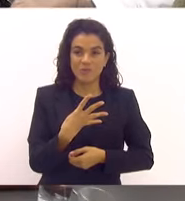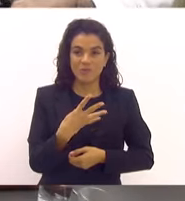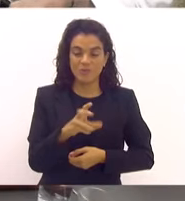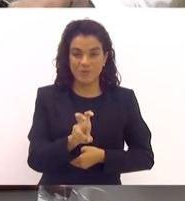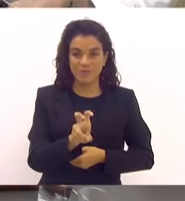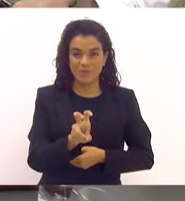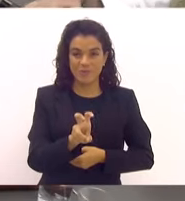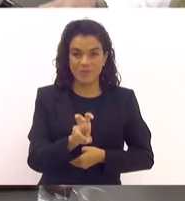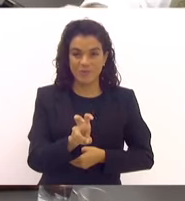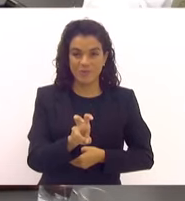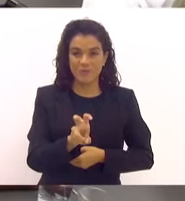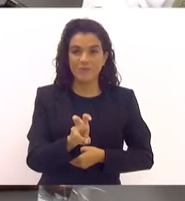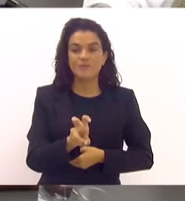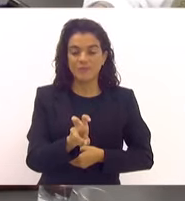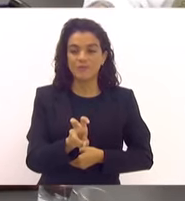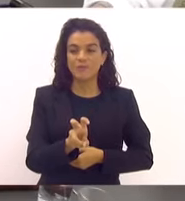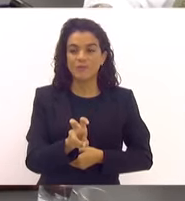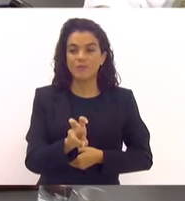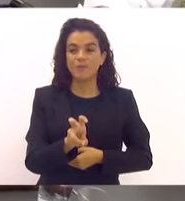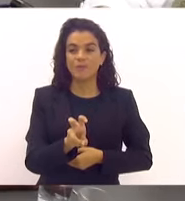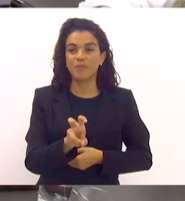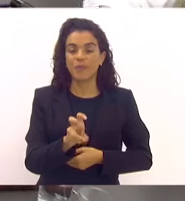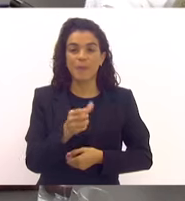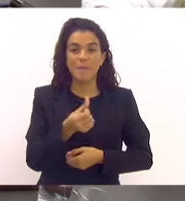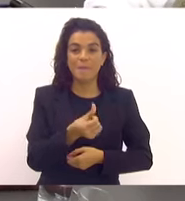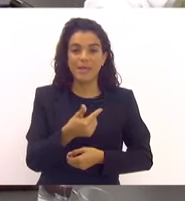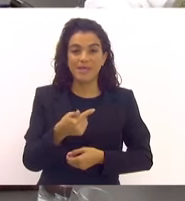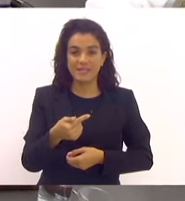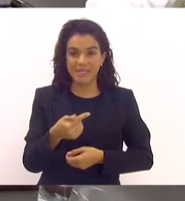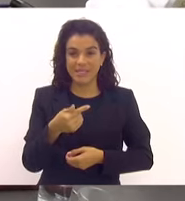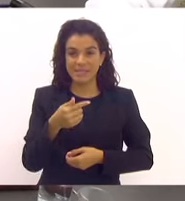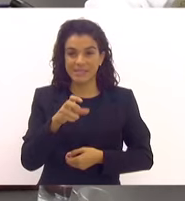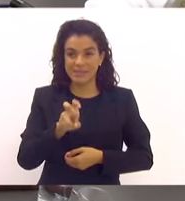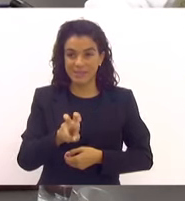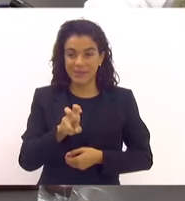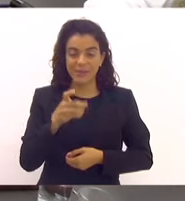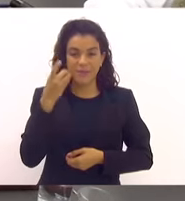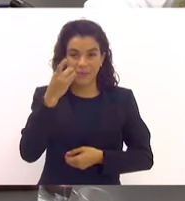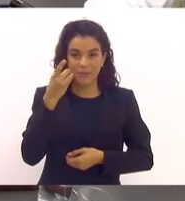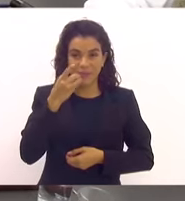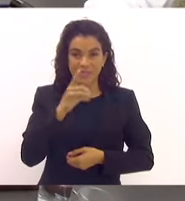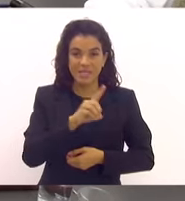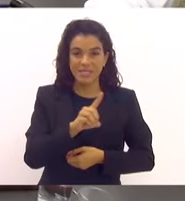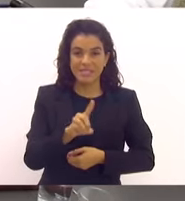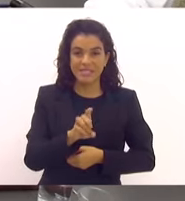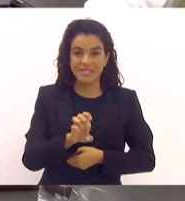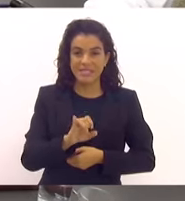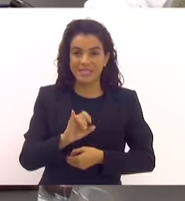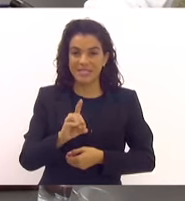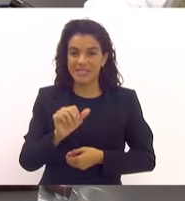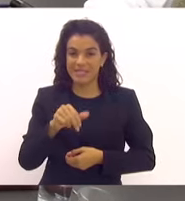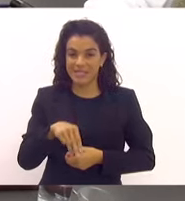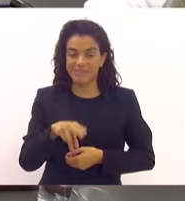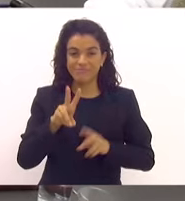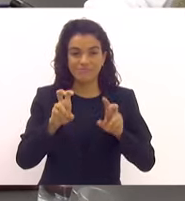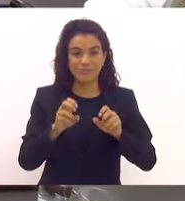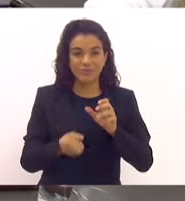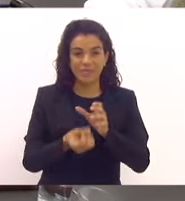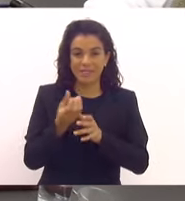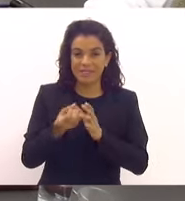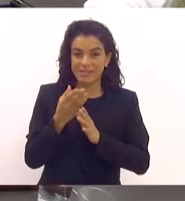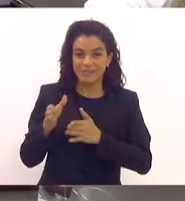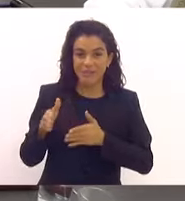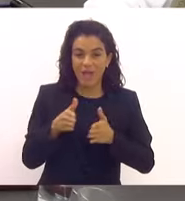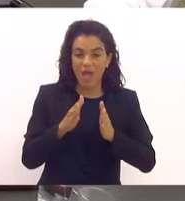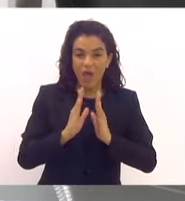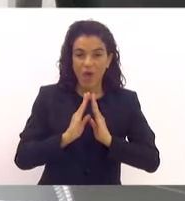45. 45. PL 675 de 23, de autoria da deputada Zeidan, que dispõe sobre a criação da Rota